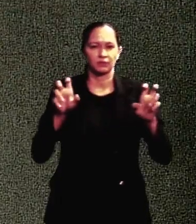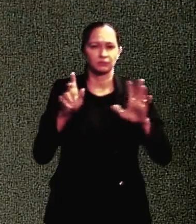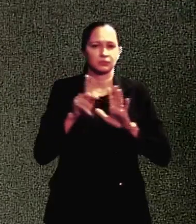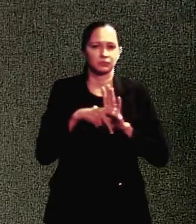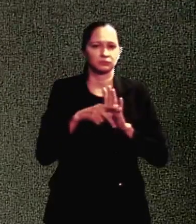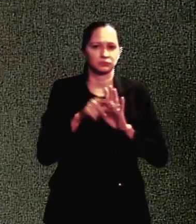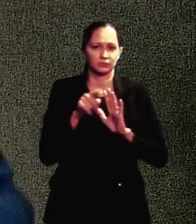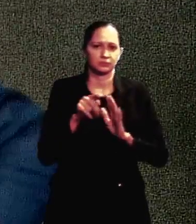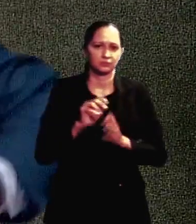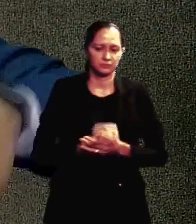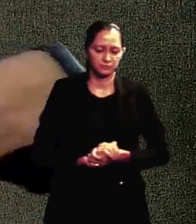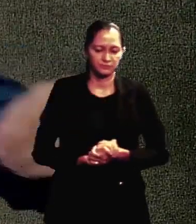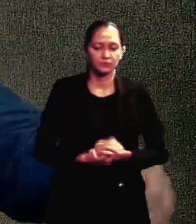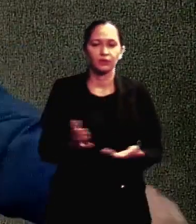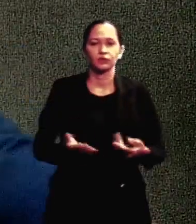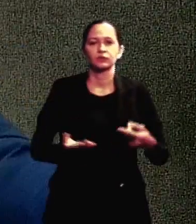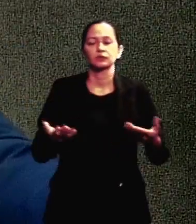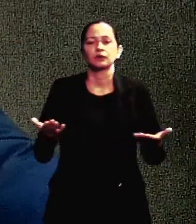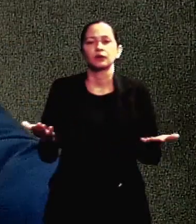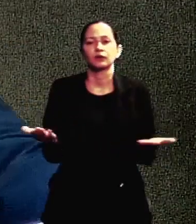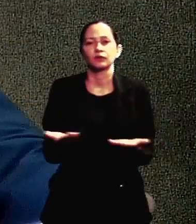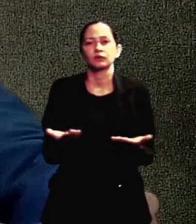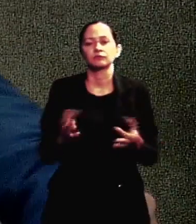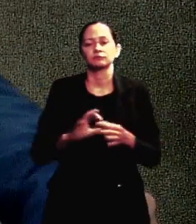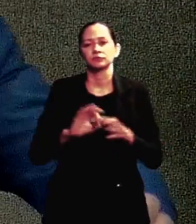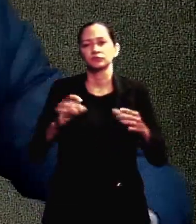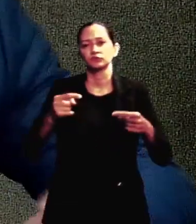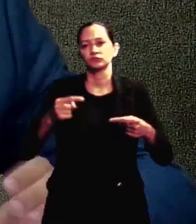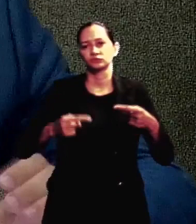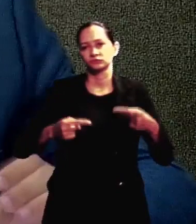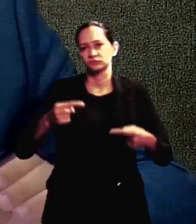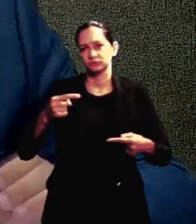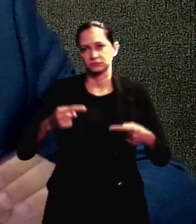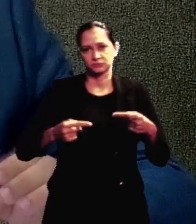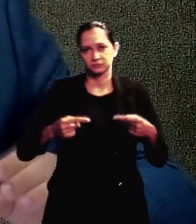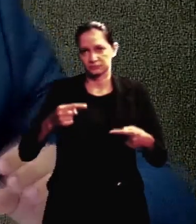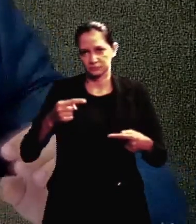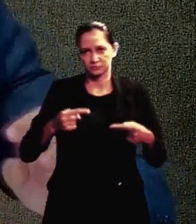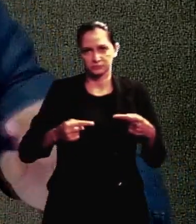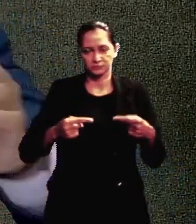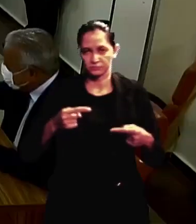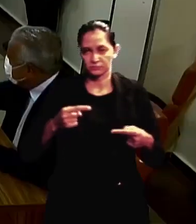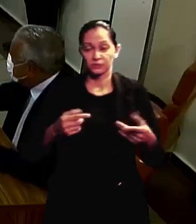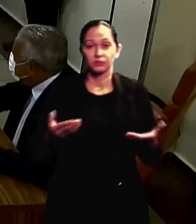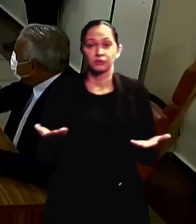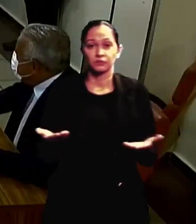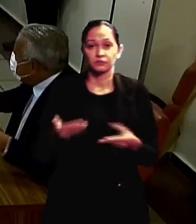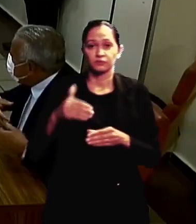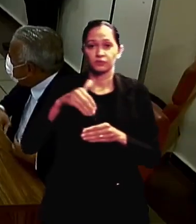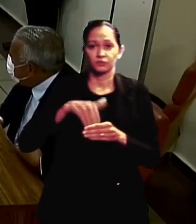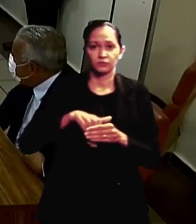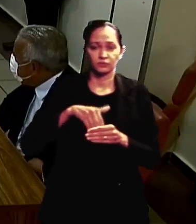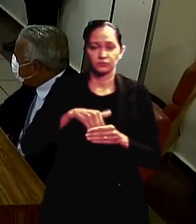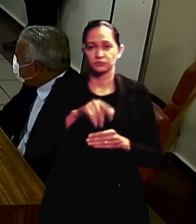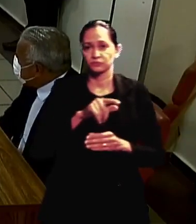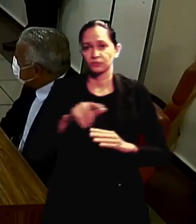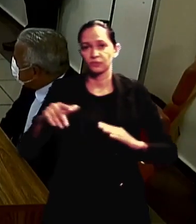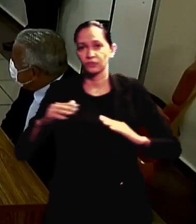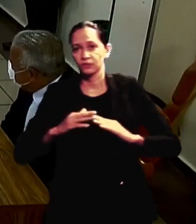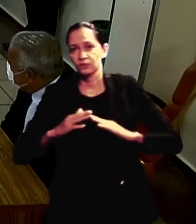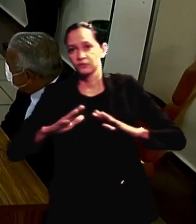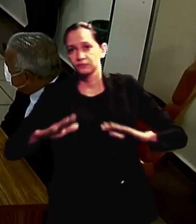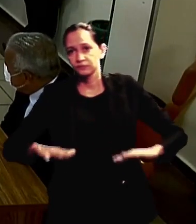Obrigado, vereador Bruno Diniz. O projeto está em discussão. O projeto está em votação, os favoráveis permaneçam como estão, os contrários